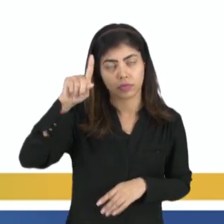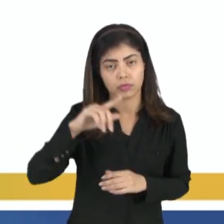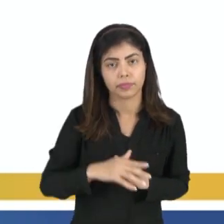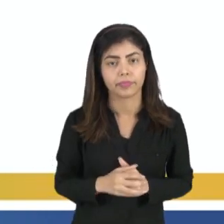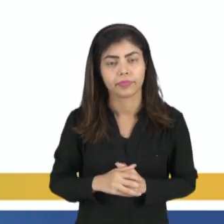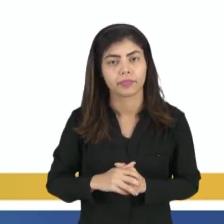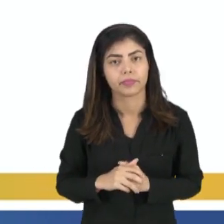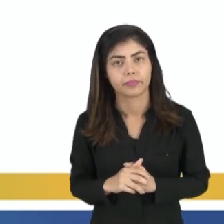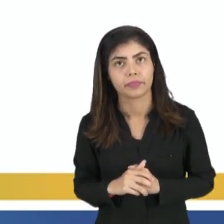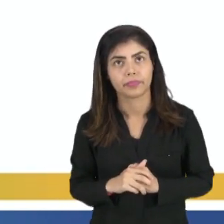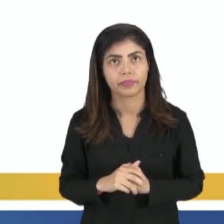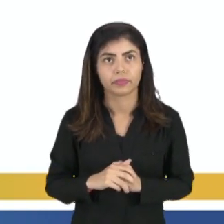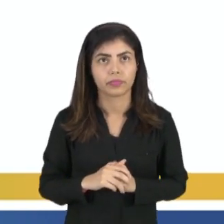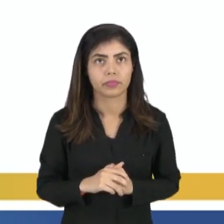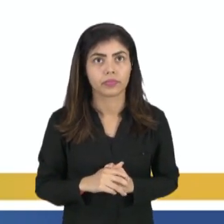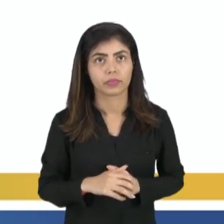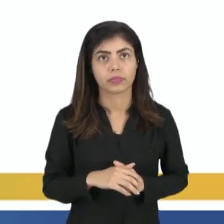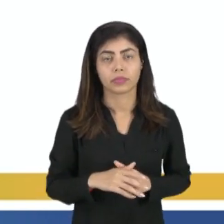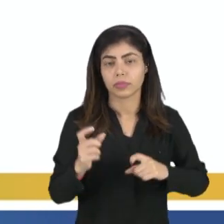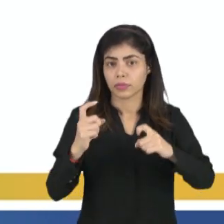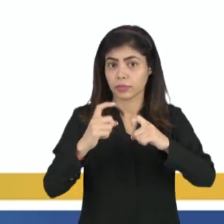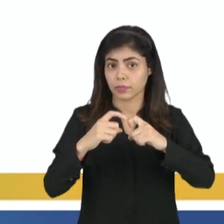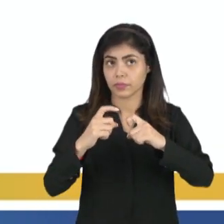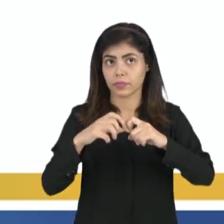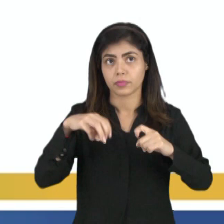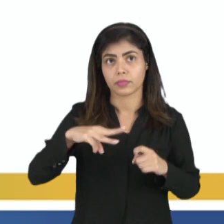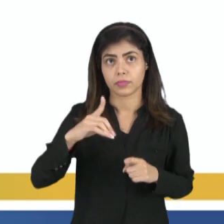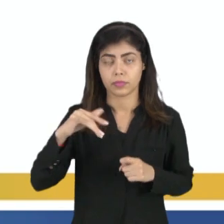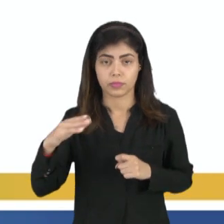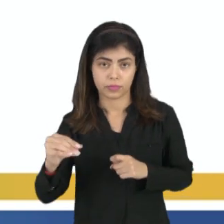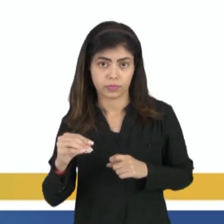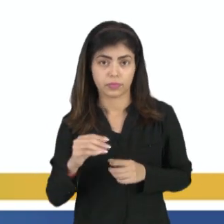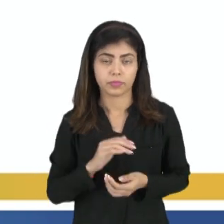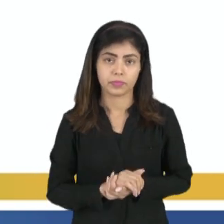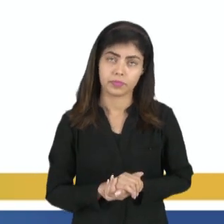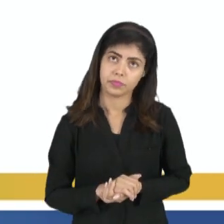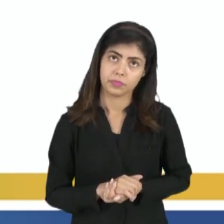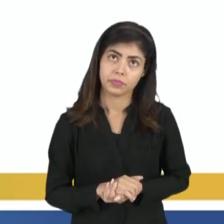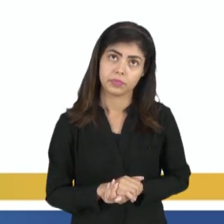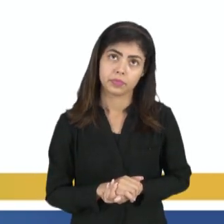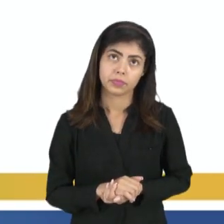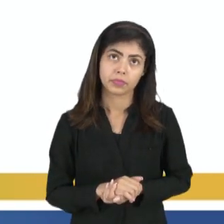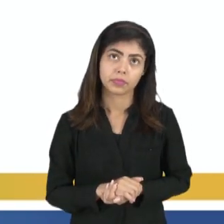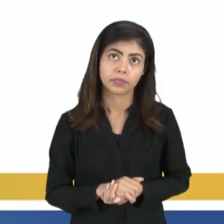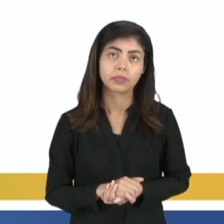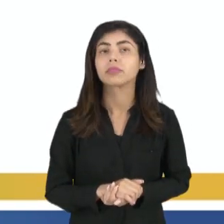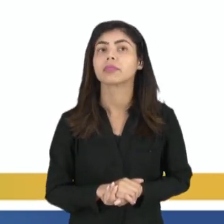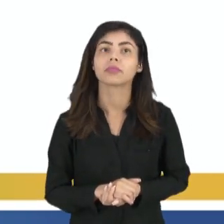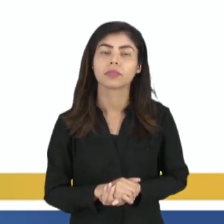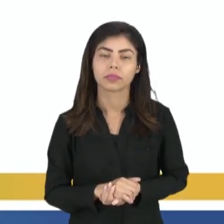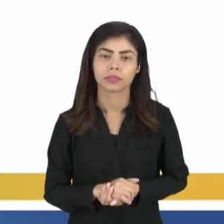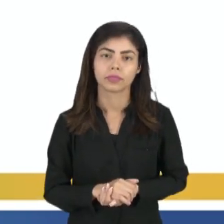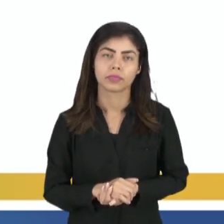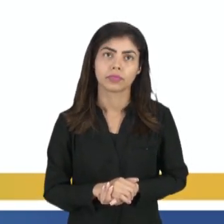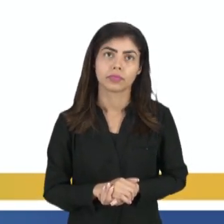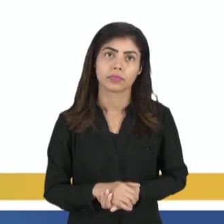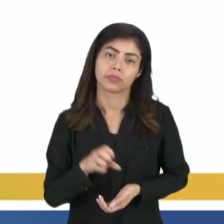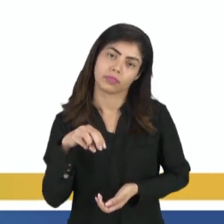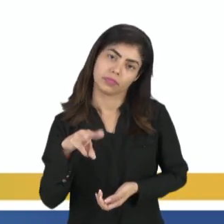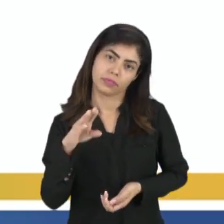antepenúltima médico médico a seta e a sílaba tônica